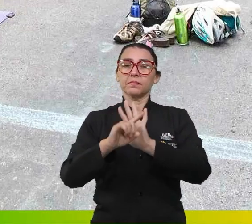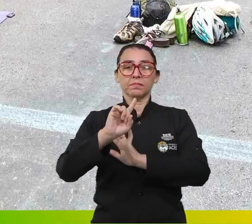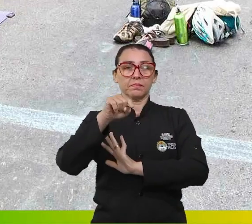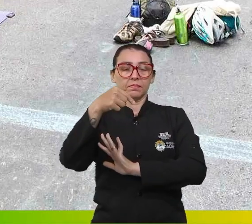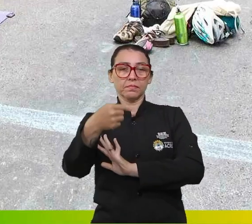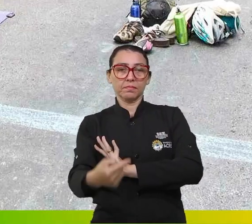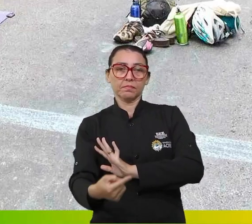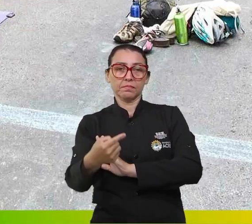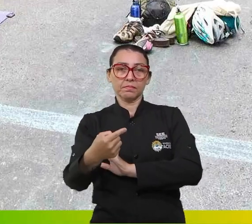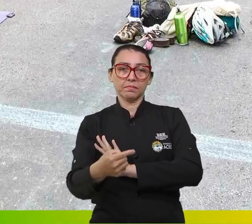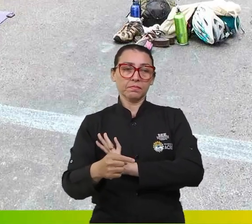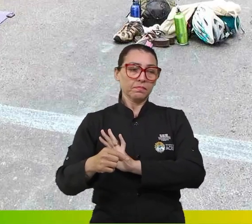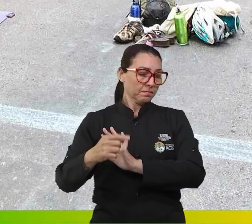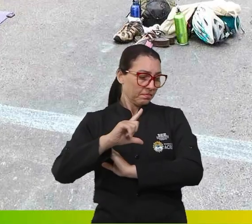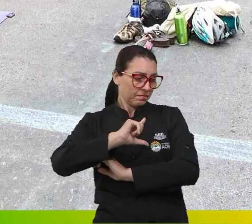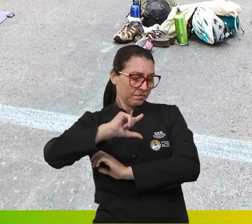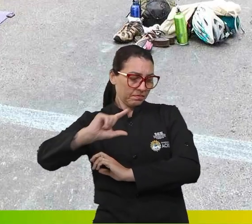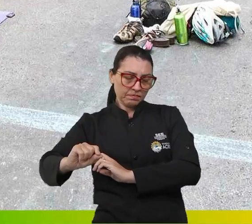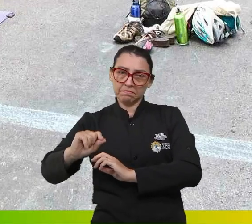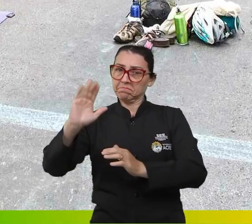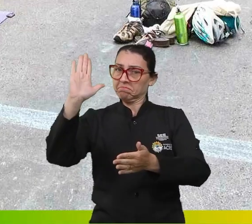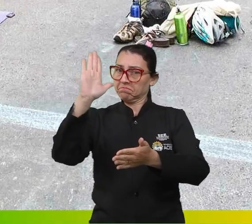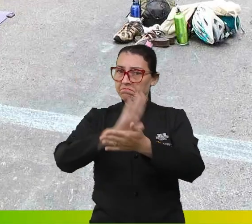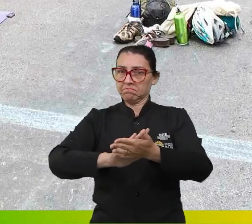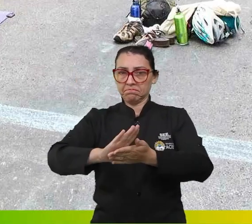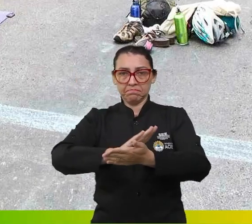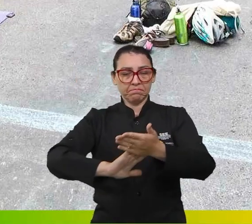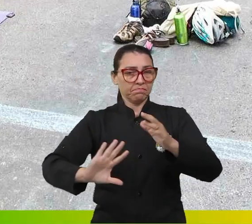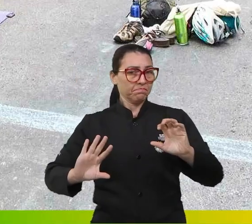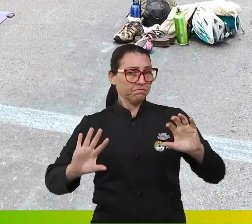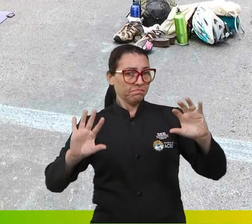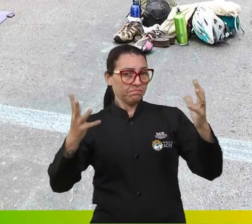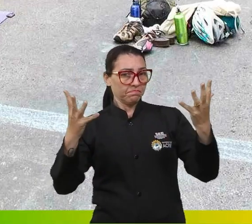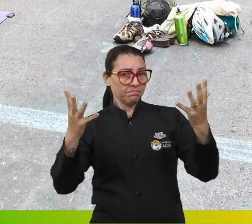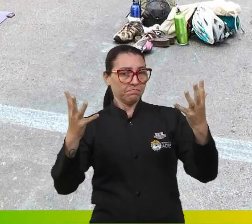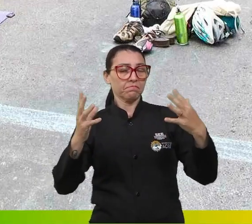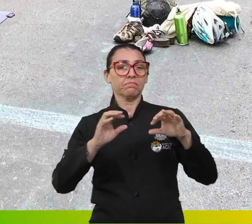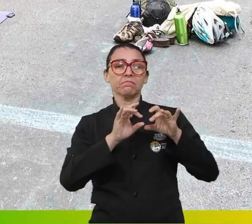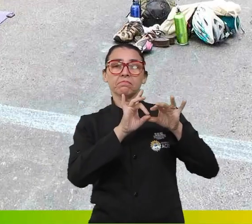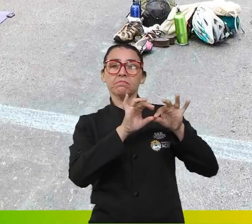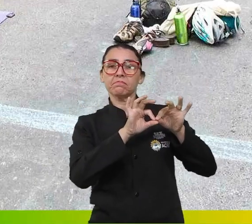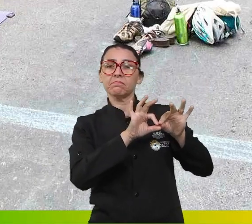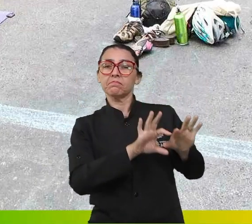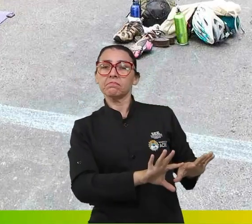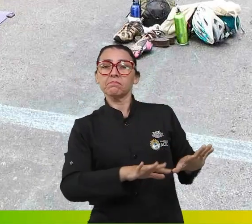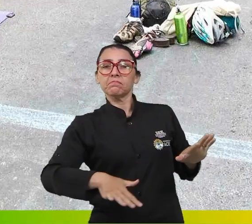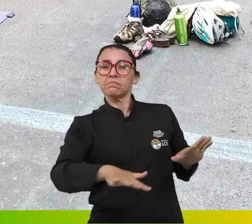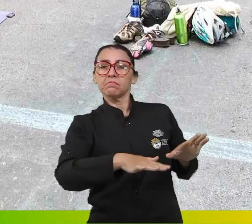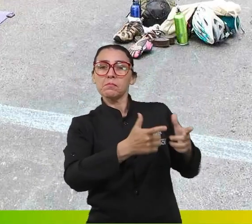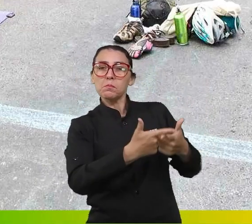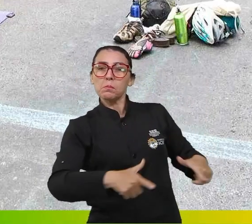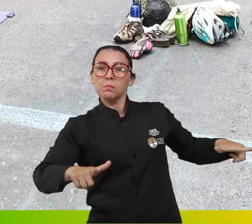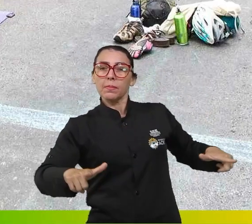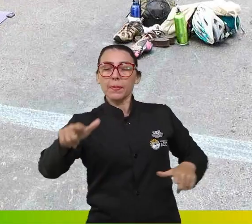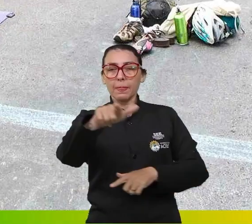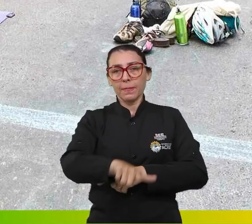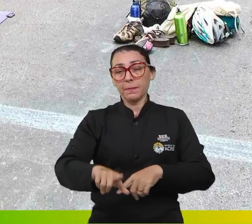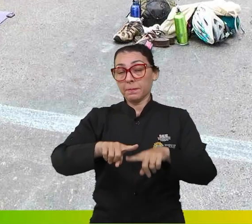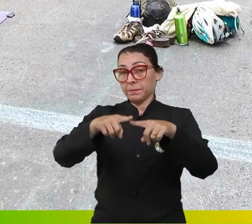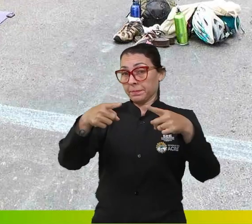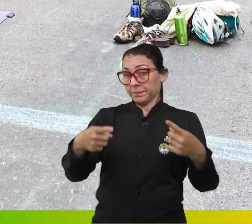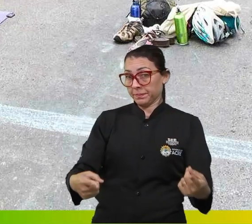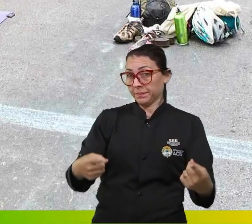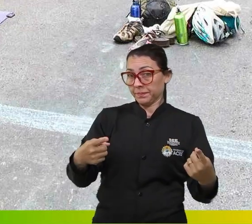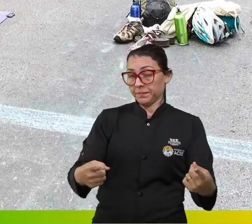depois se dispersam como se nada tivesse acontecido e deixa ali o espaço vazio novamente. Mas, de